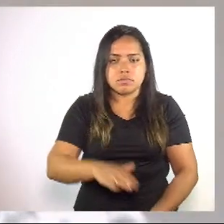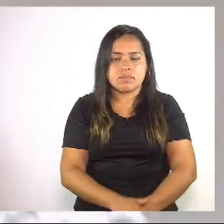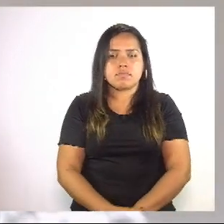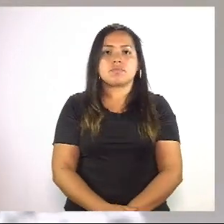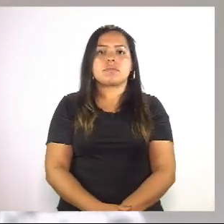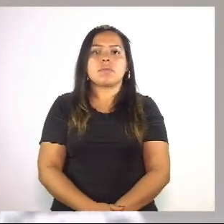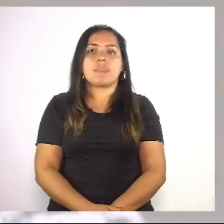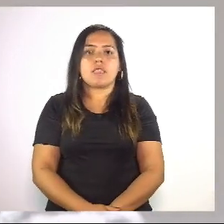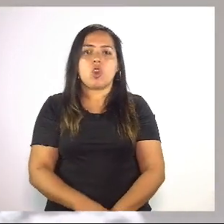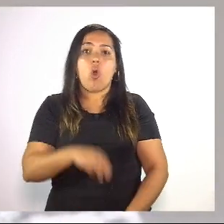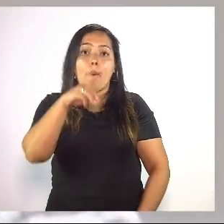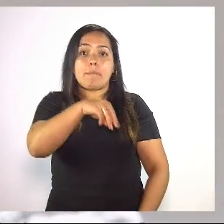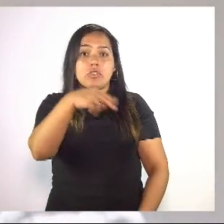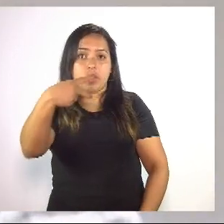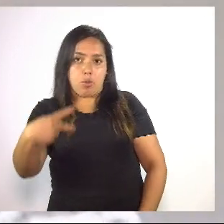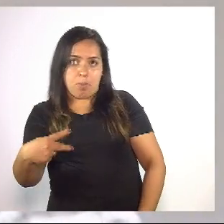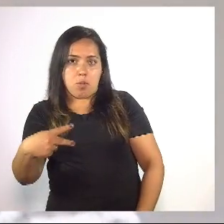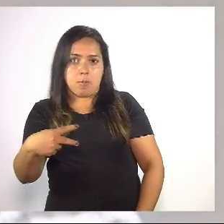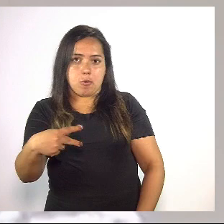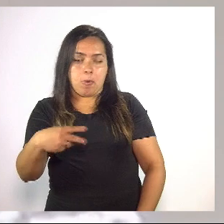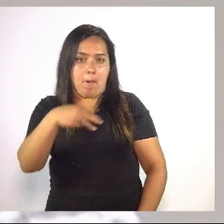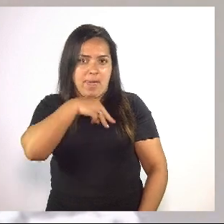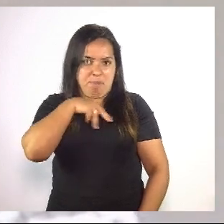O Ministério Público